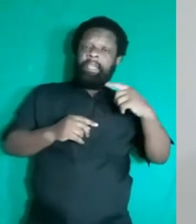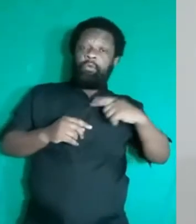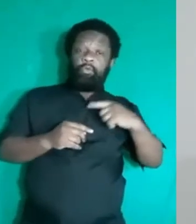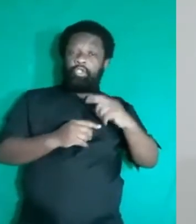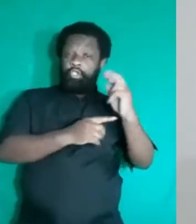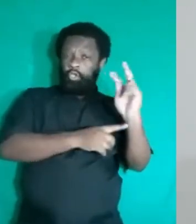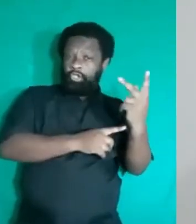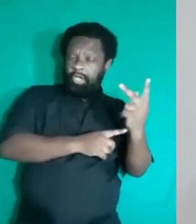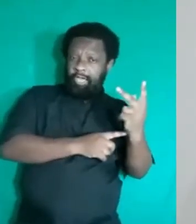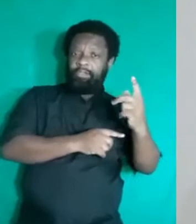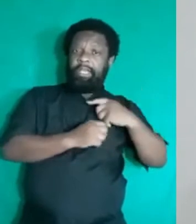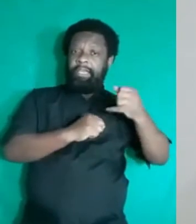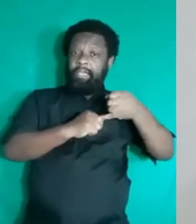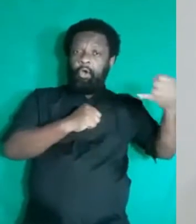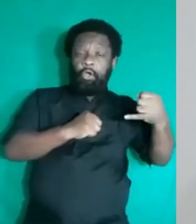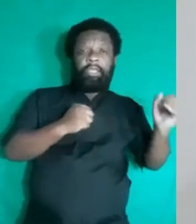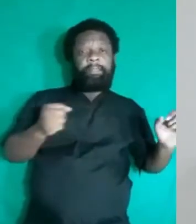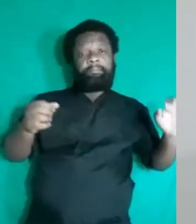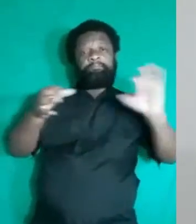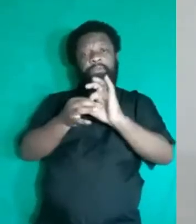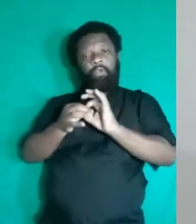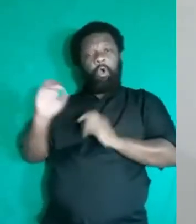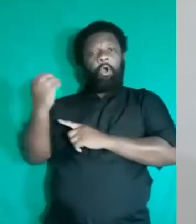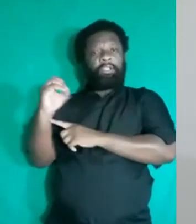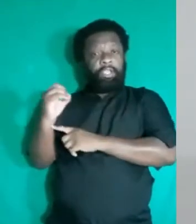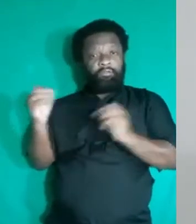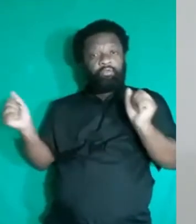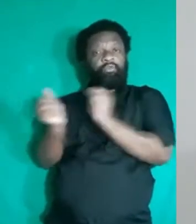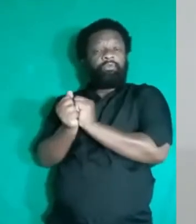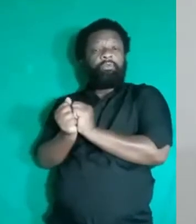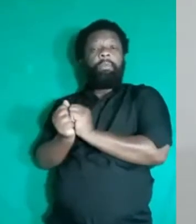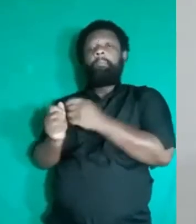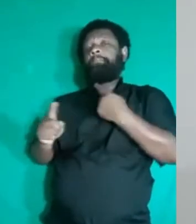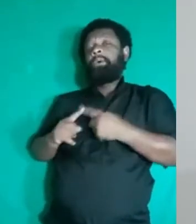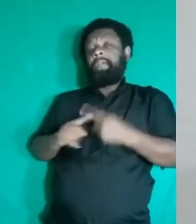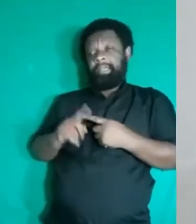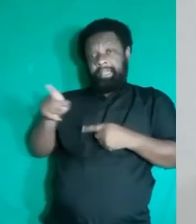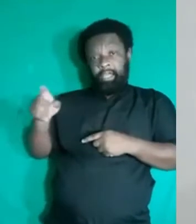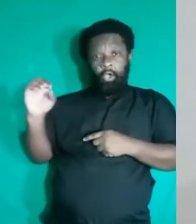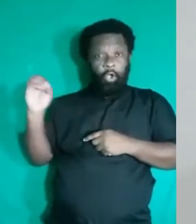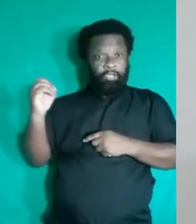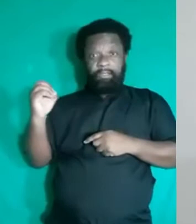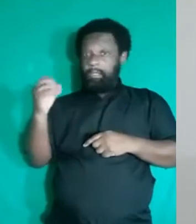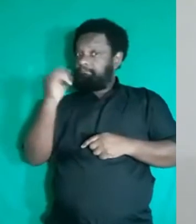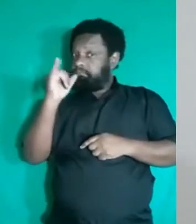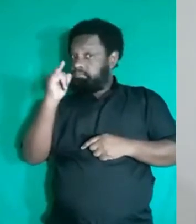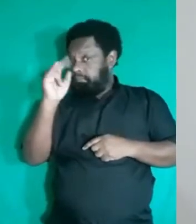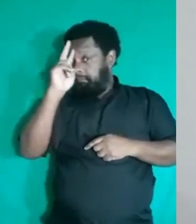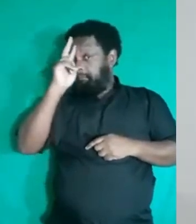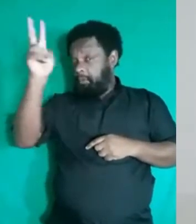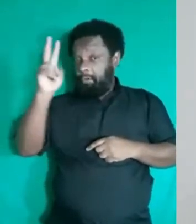montar a fórmula, porque no caso de oxiácidos, os hidrogênios ionizáveis são aqueles ligados a oxigênio. Por quê?